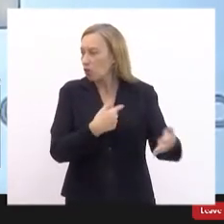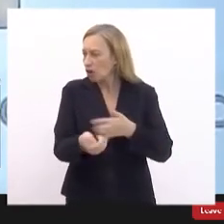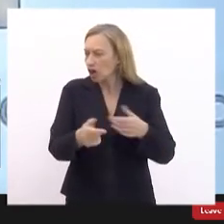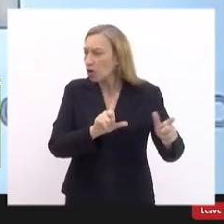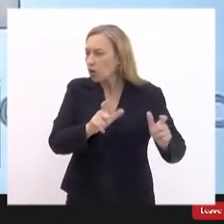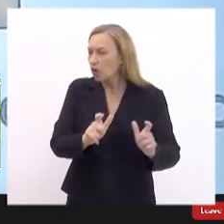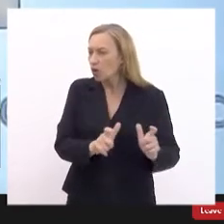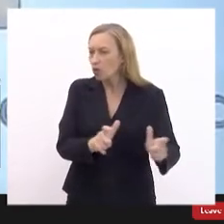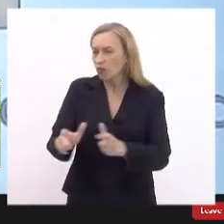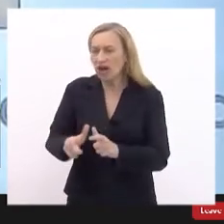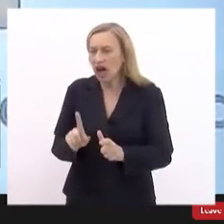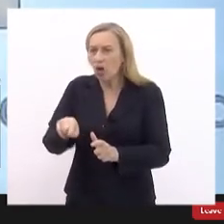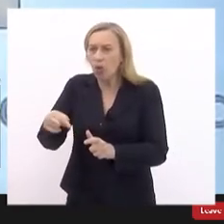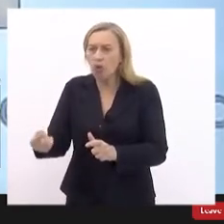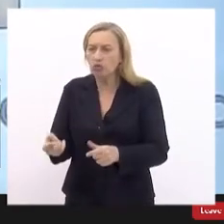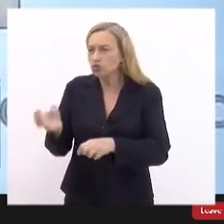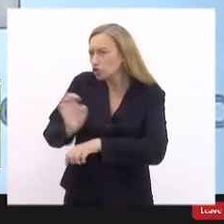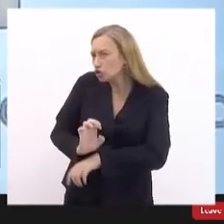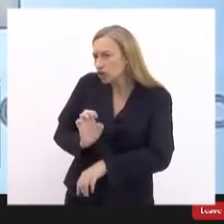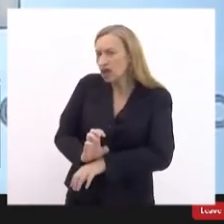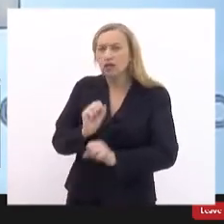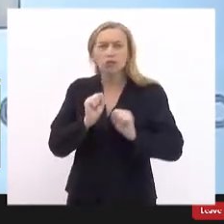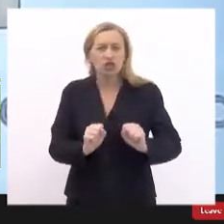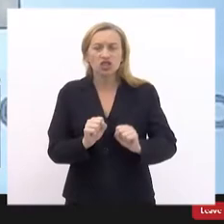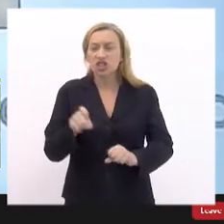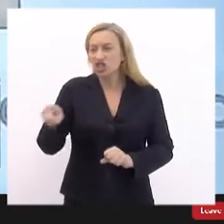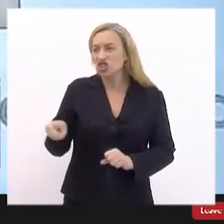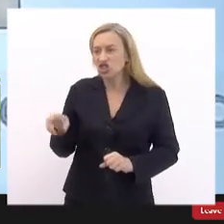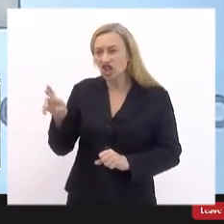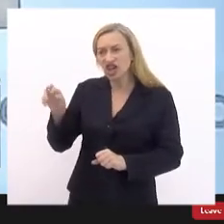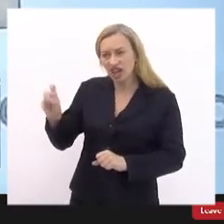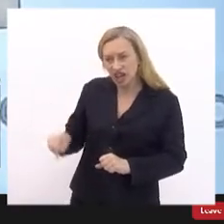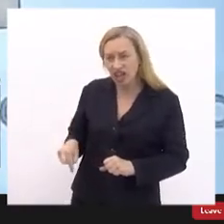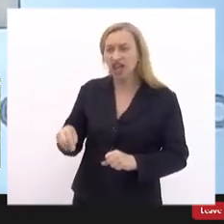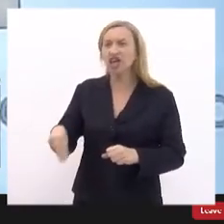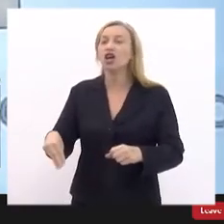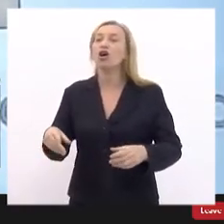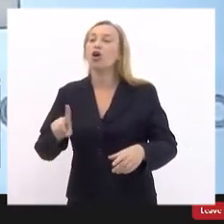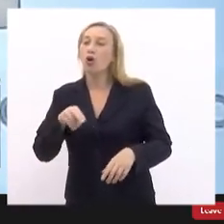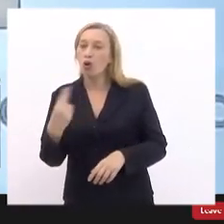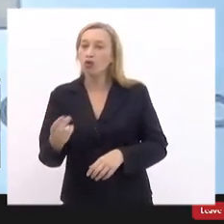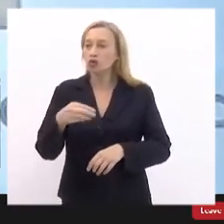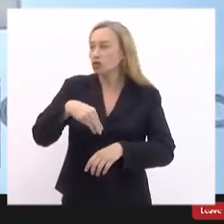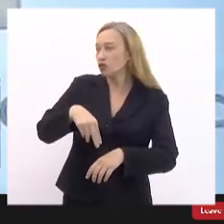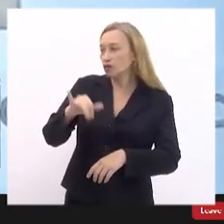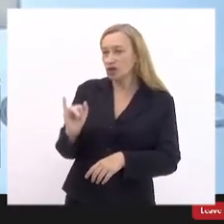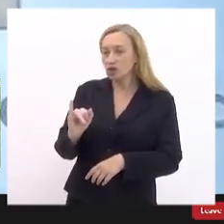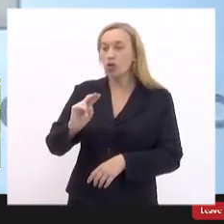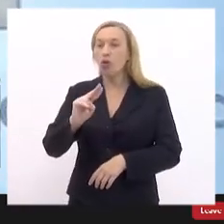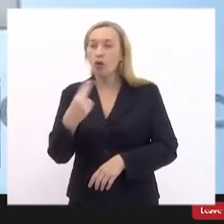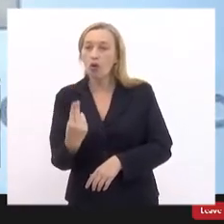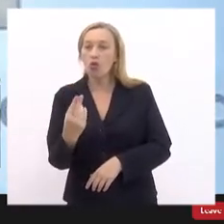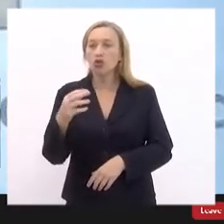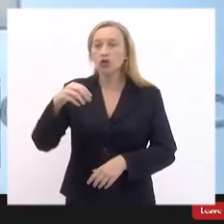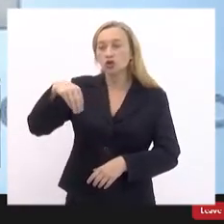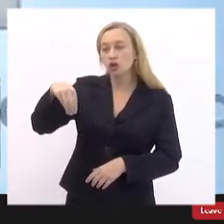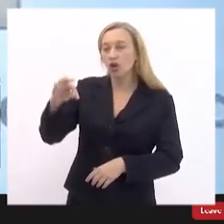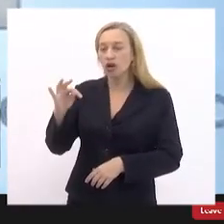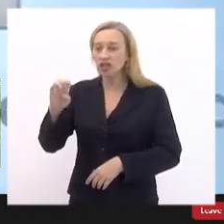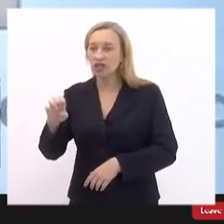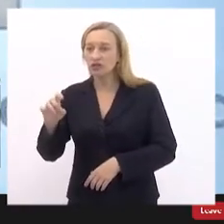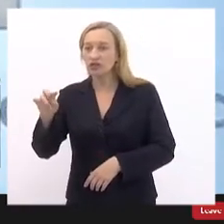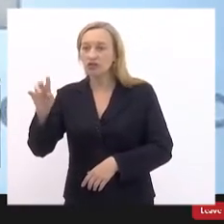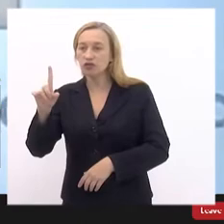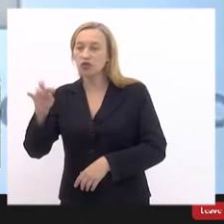outro lugar do estado, poderia ser em Xerém, Nova Iguaçu, poderia ser no Noroeste Fluminense, no Norte Fluminense, seja lá